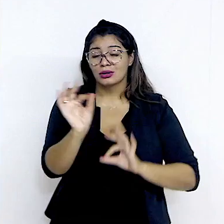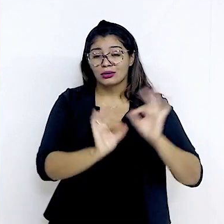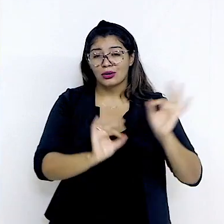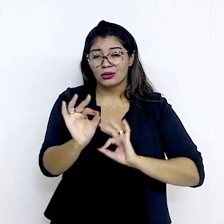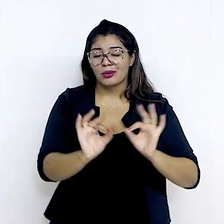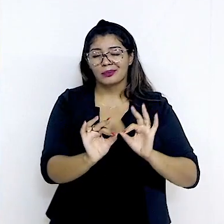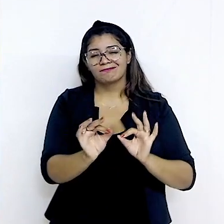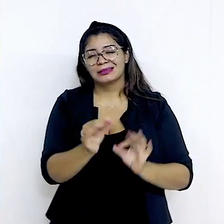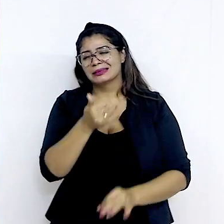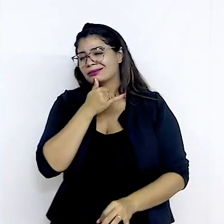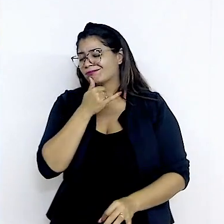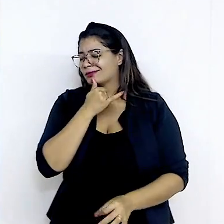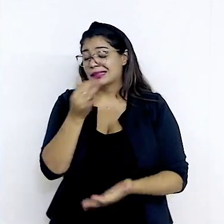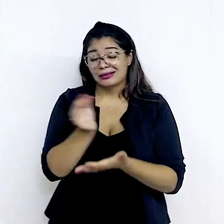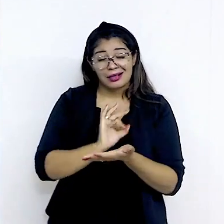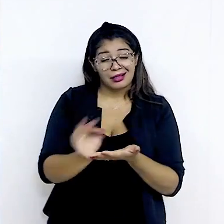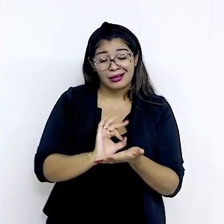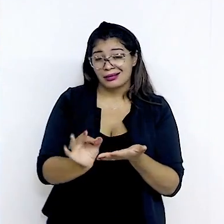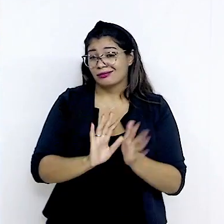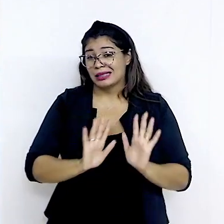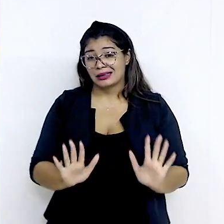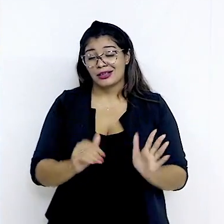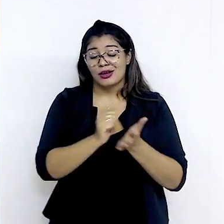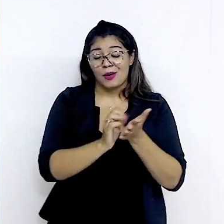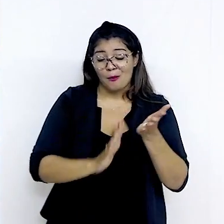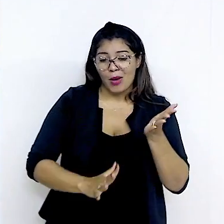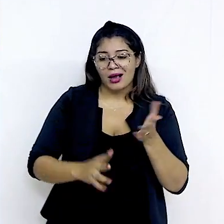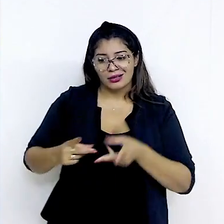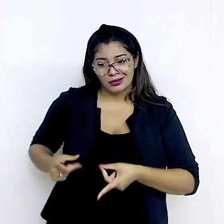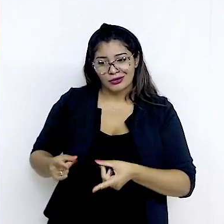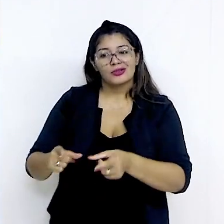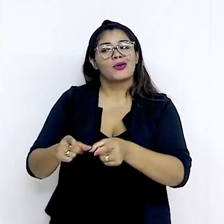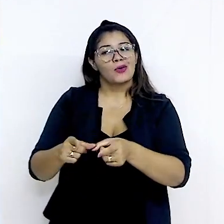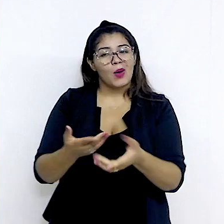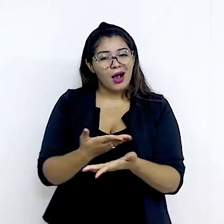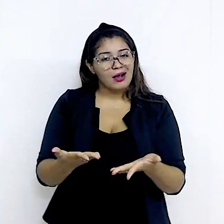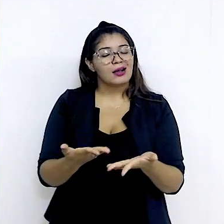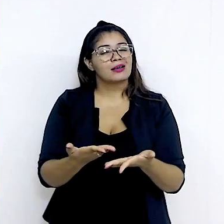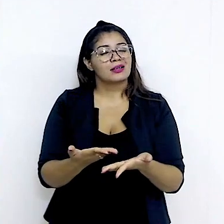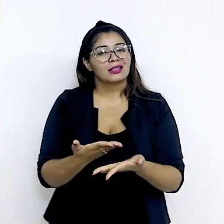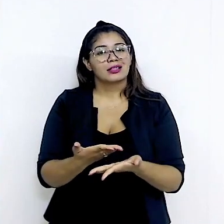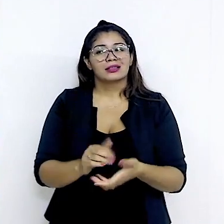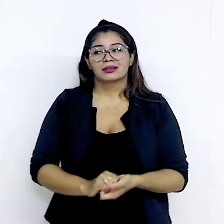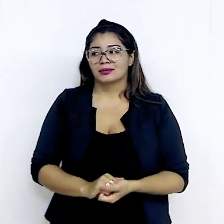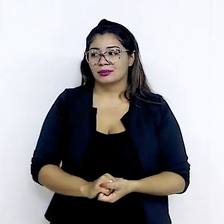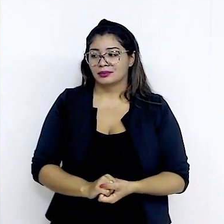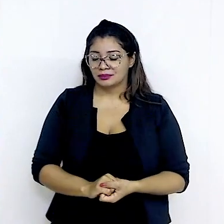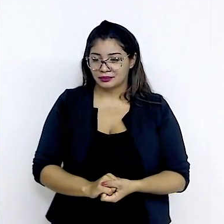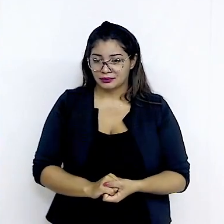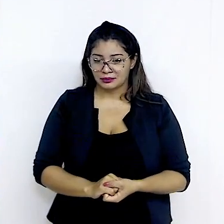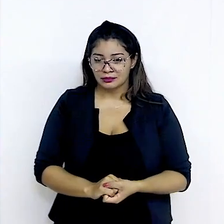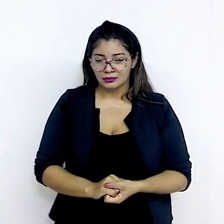negociamos, mas infelizmente não foi possível assinar um memorando, mas continua na mesa de negociações um memorando na área